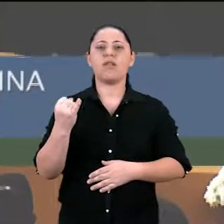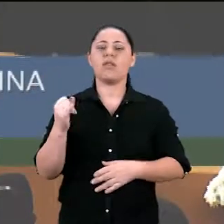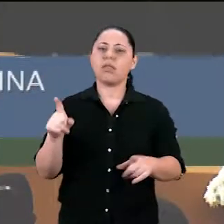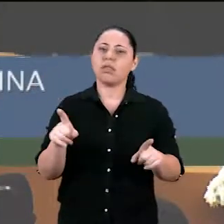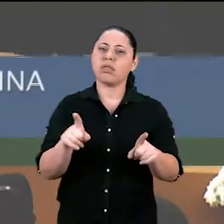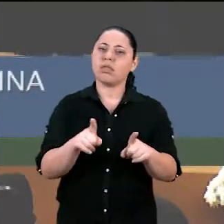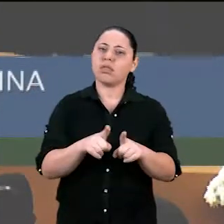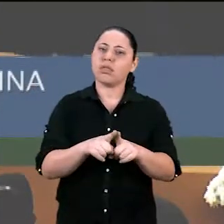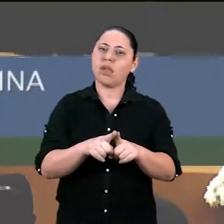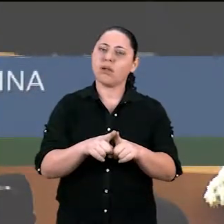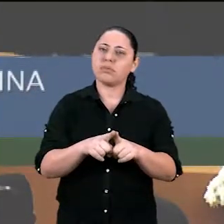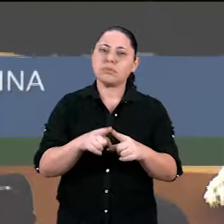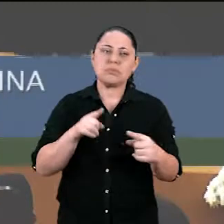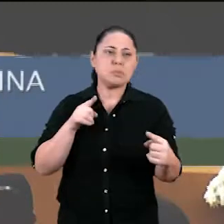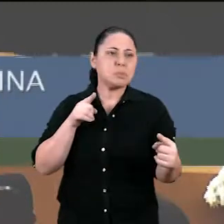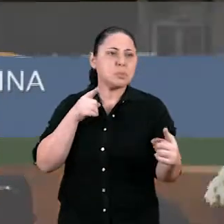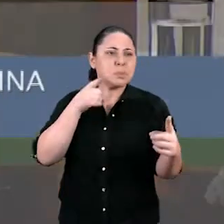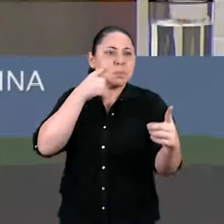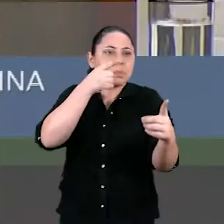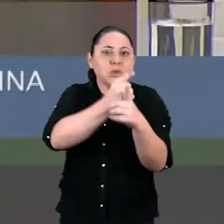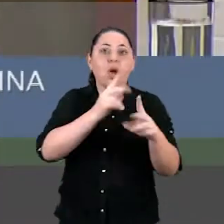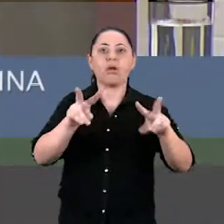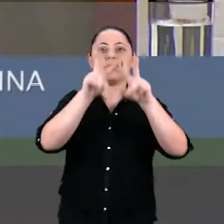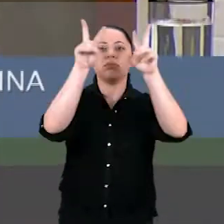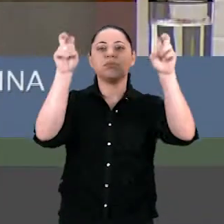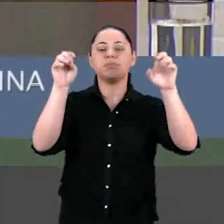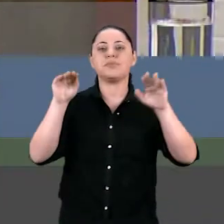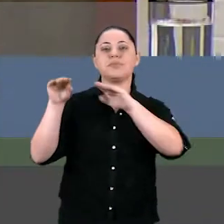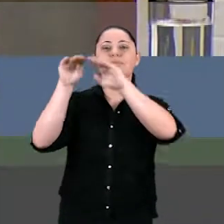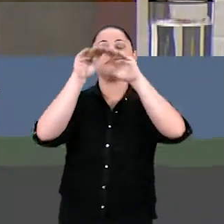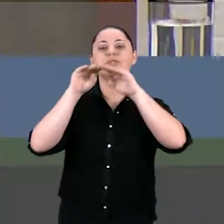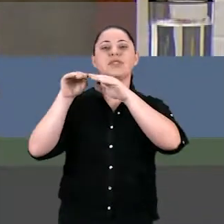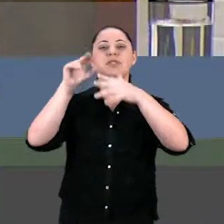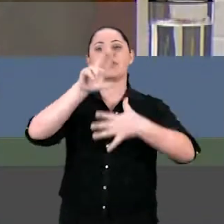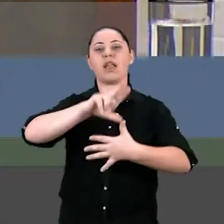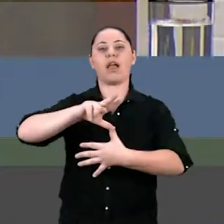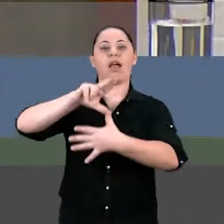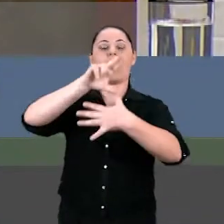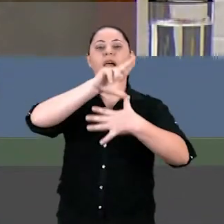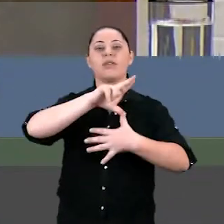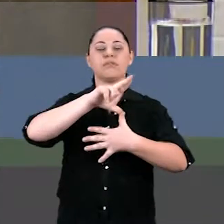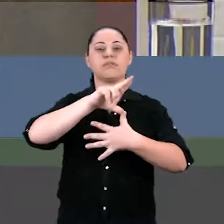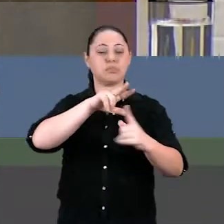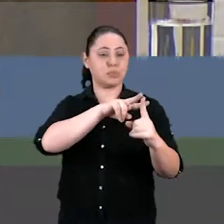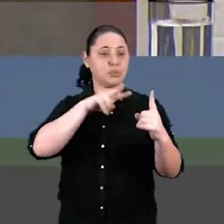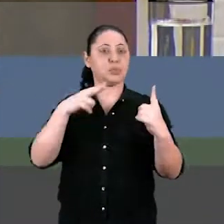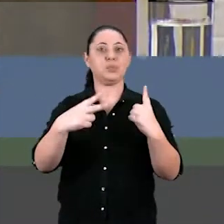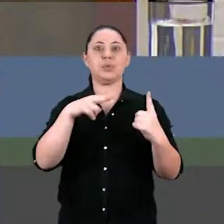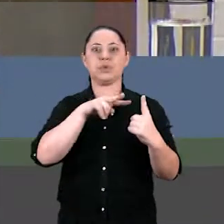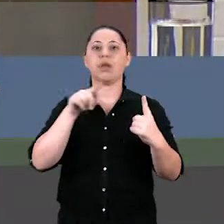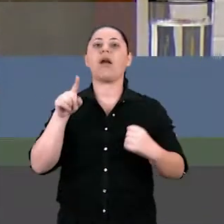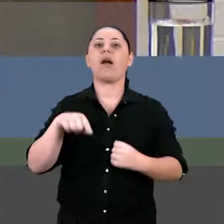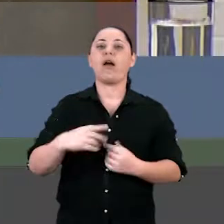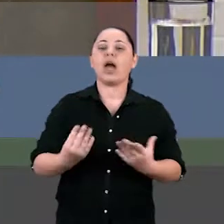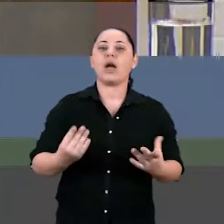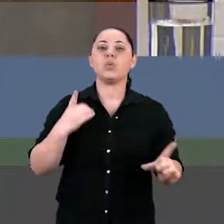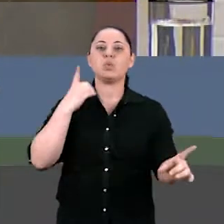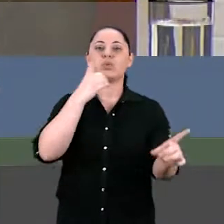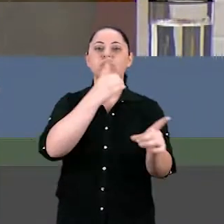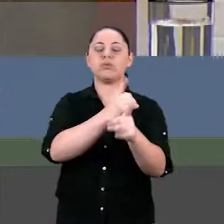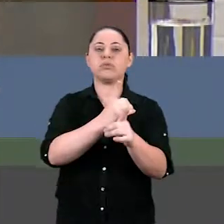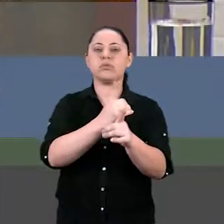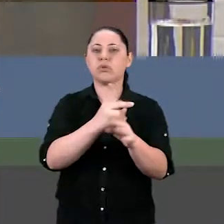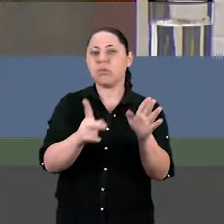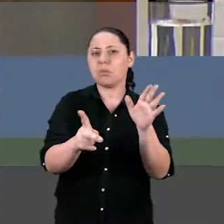exatamente vem ao encontro do tema Democracia na América Latina em Passos e Perspectivas e ao encontro, como disse, do